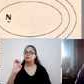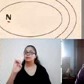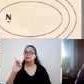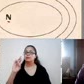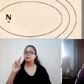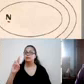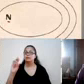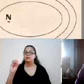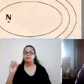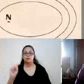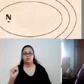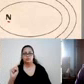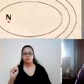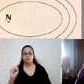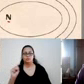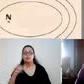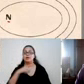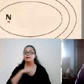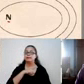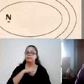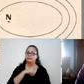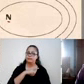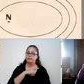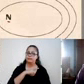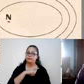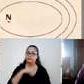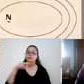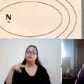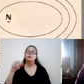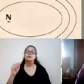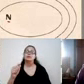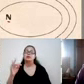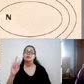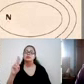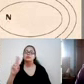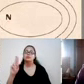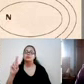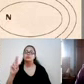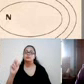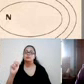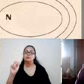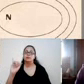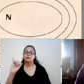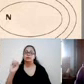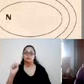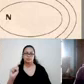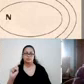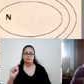da mesma forma que os inteiros contêm os naturais, ok?